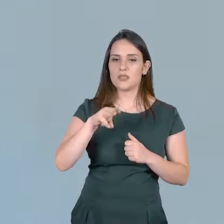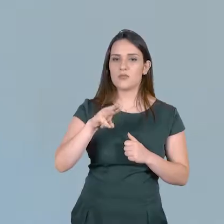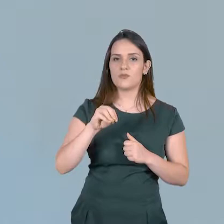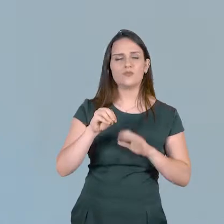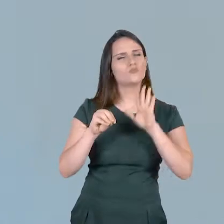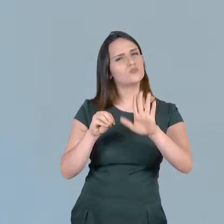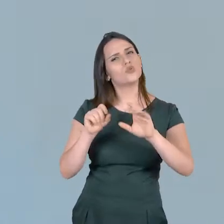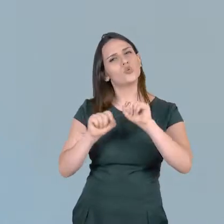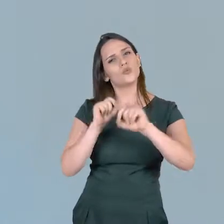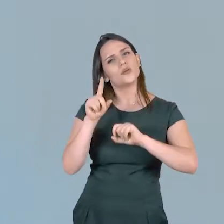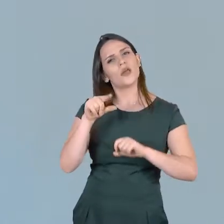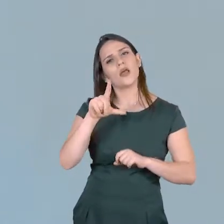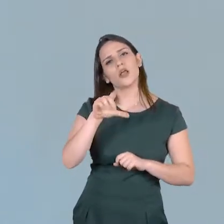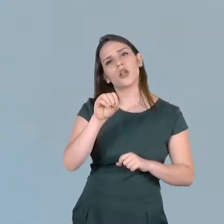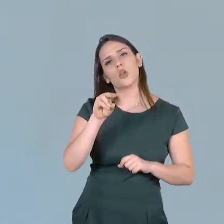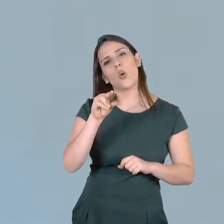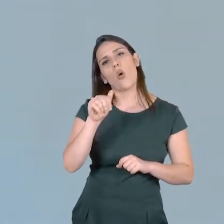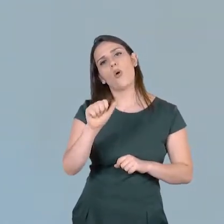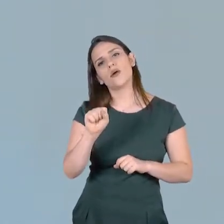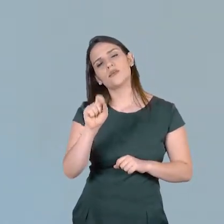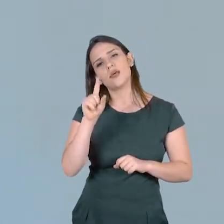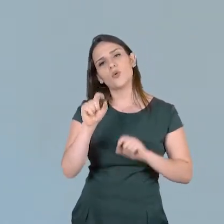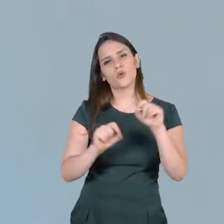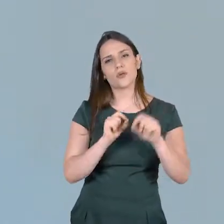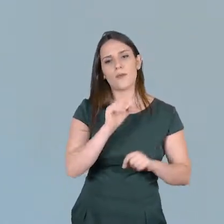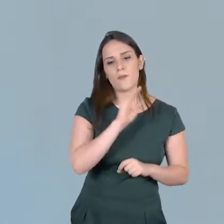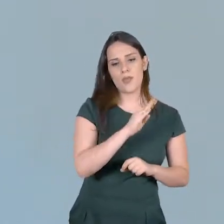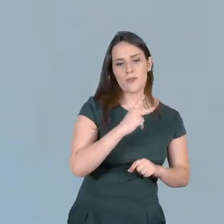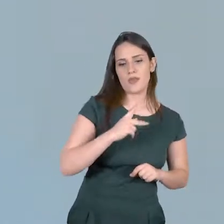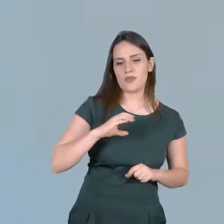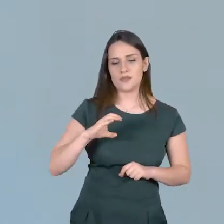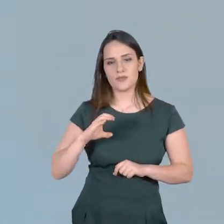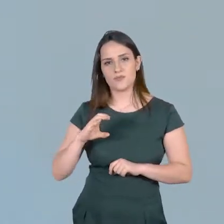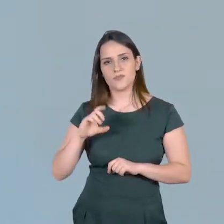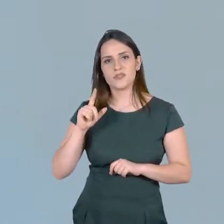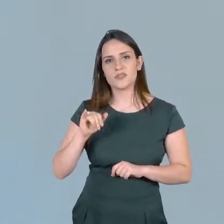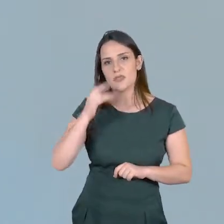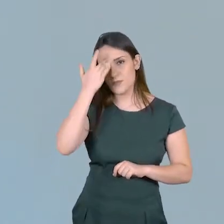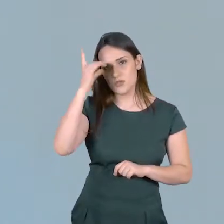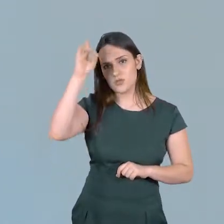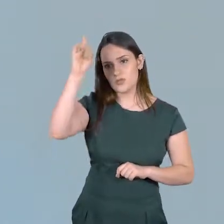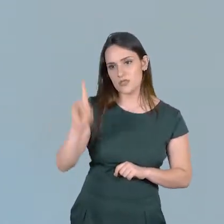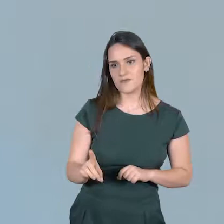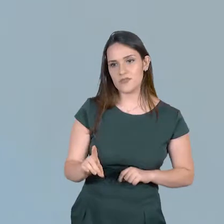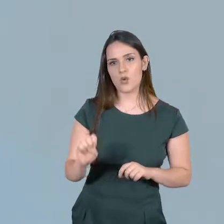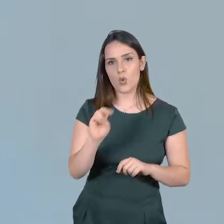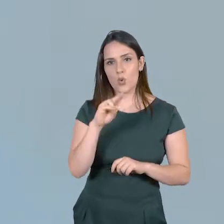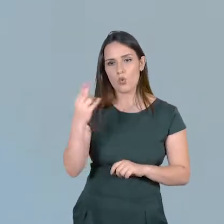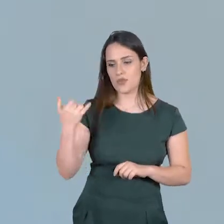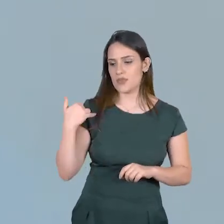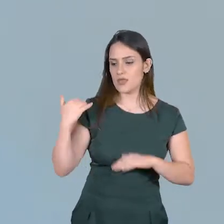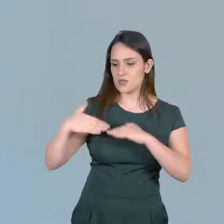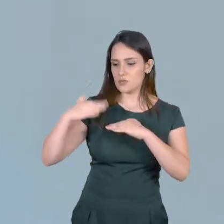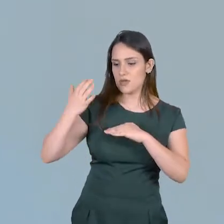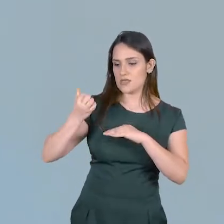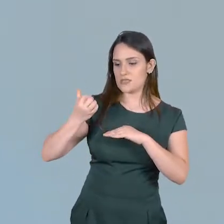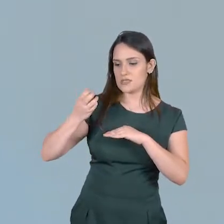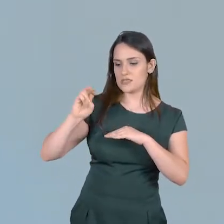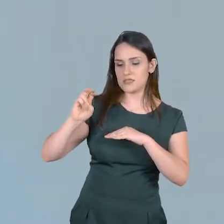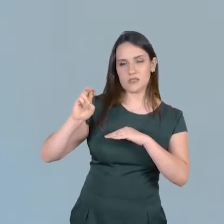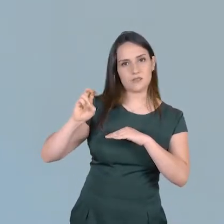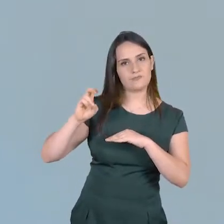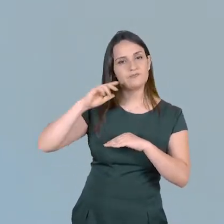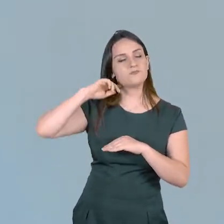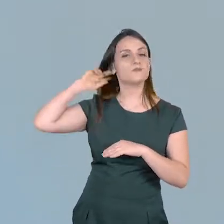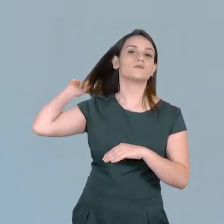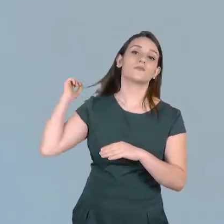prestação continuada, que é o BPC, devido a quem? Ao deficiente e ao idoso acima de 65. Nós percebemos que já